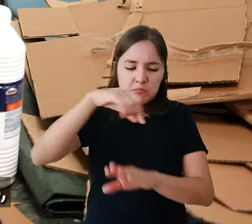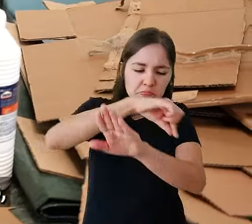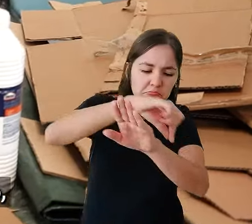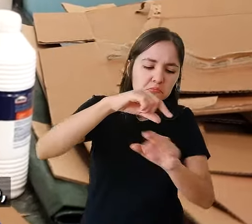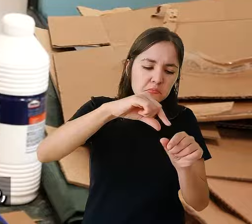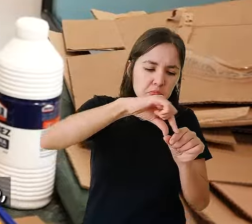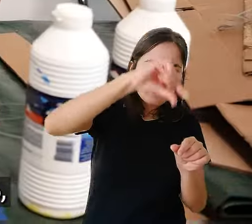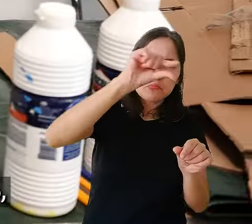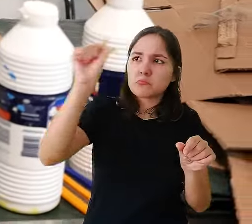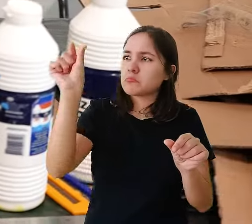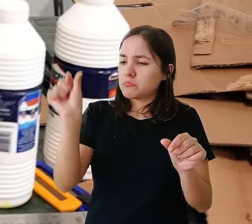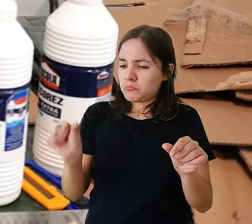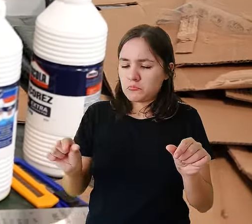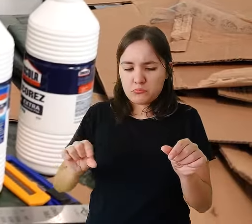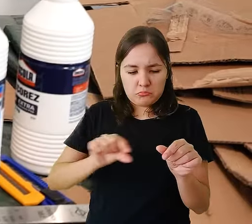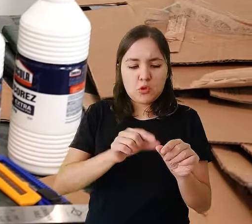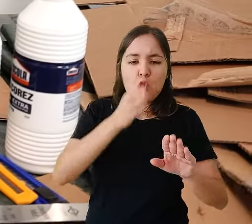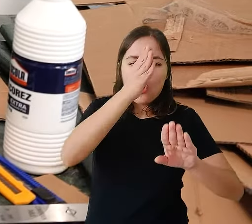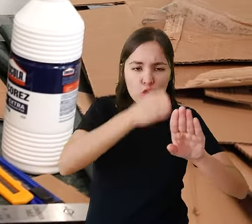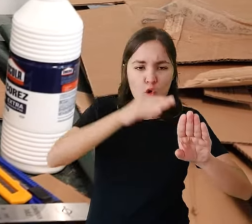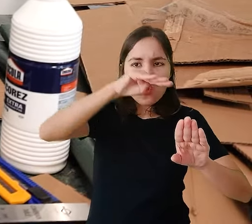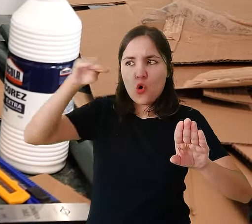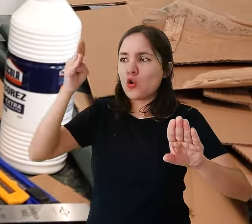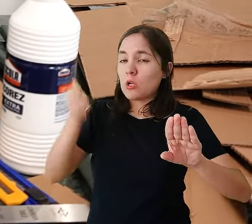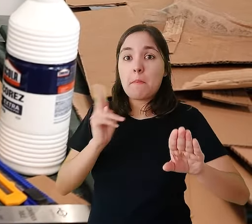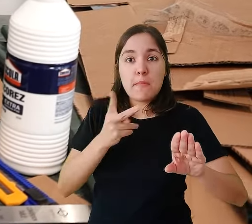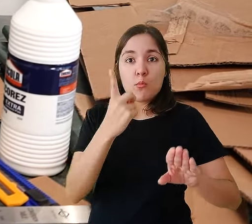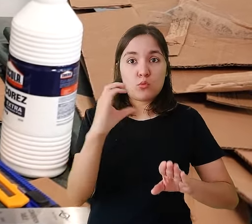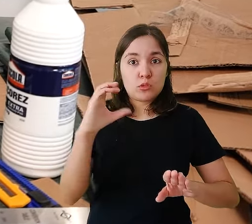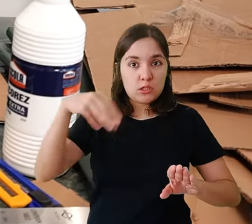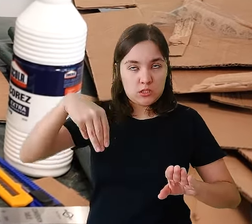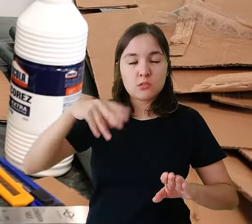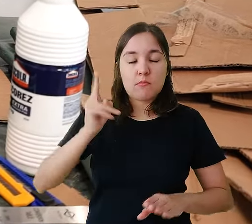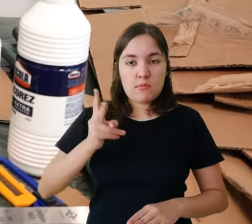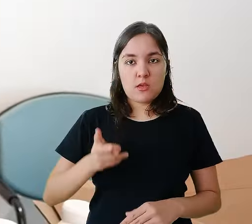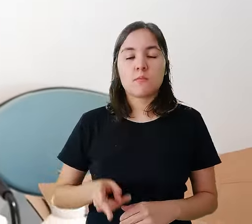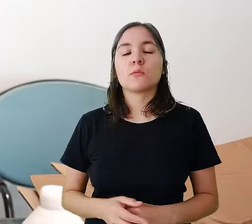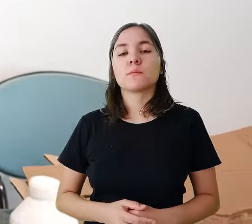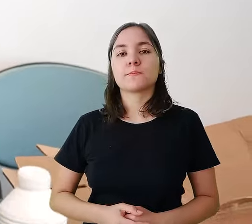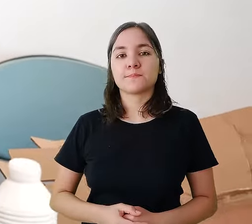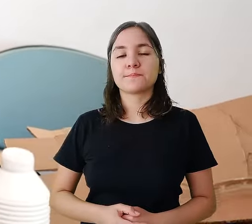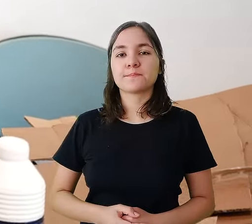menos 1 centímetro. Corta do outro lado, o mesmo centímetro.